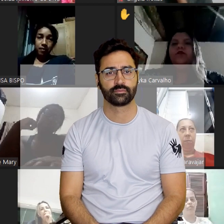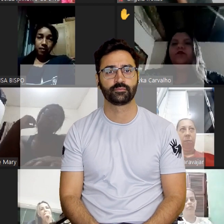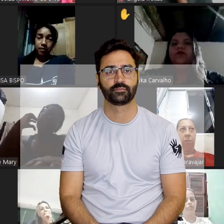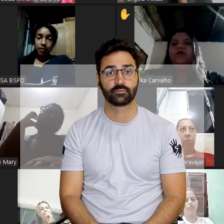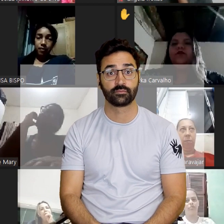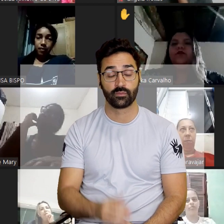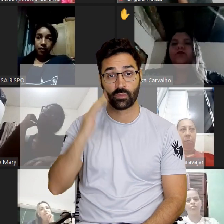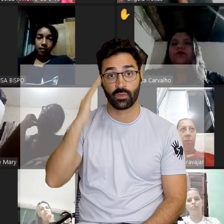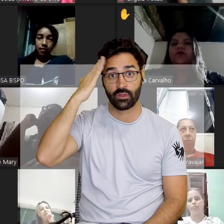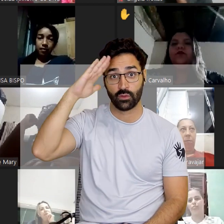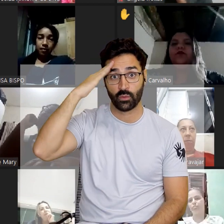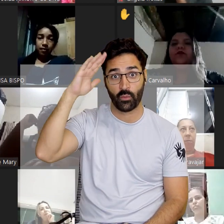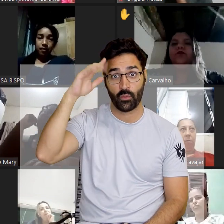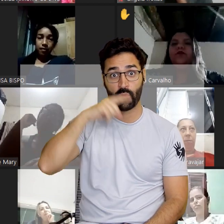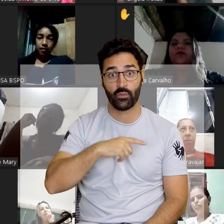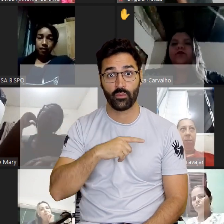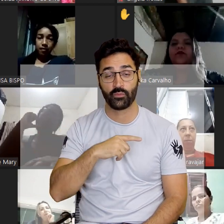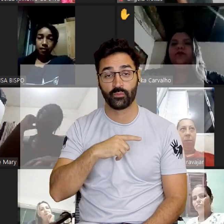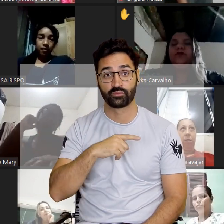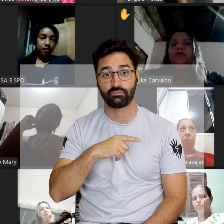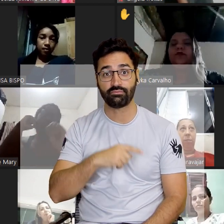Todo mundo entendeu?